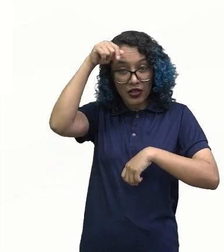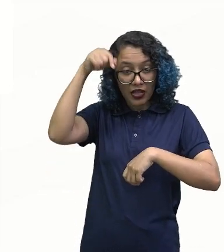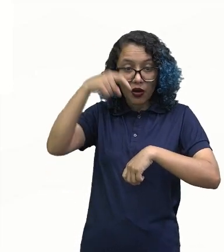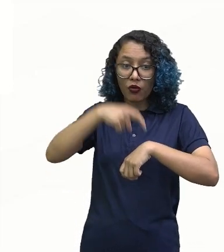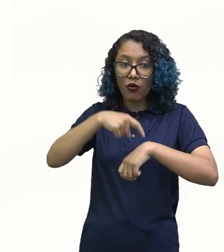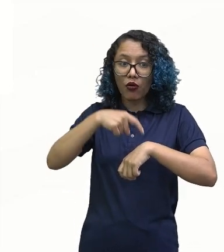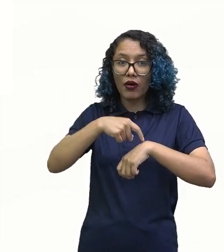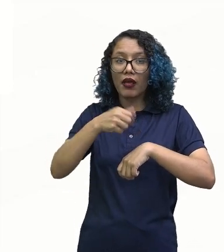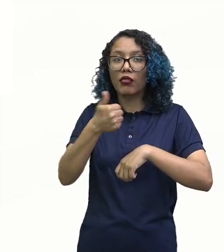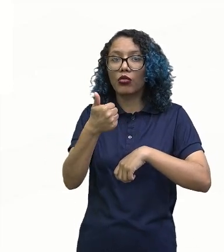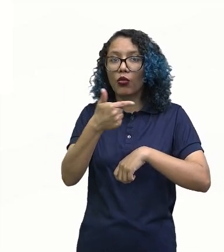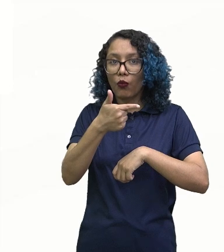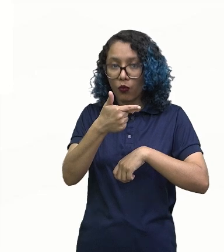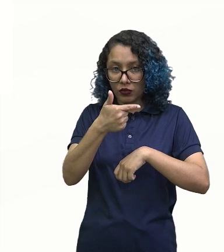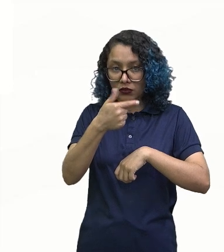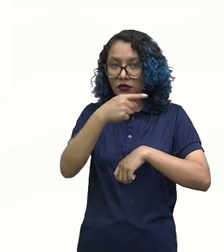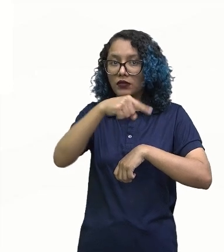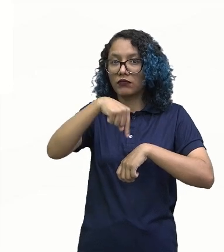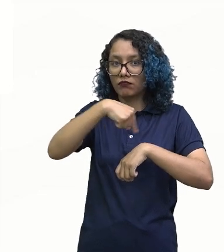porque